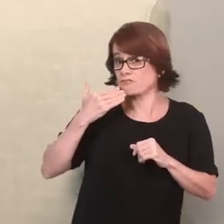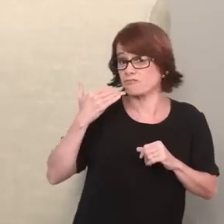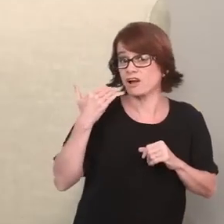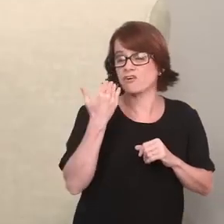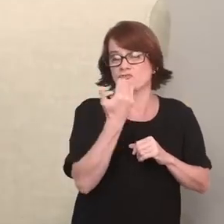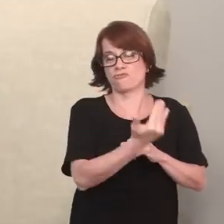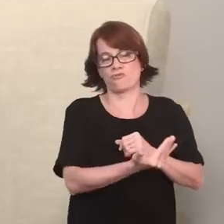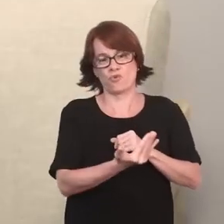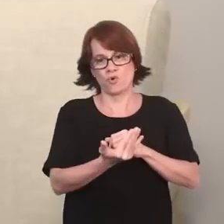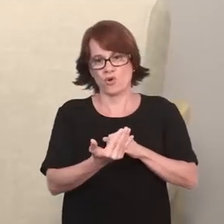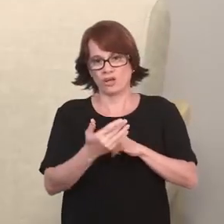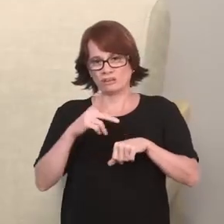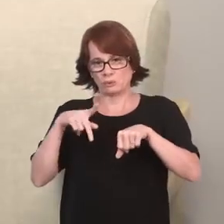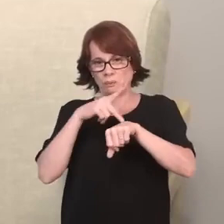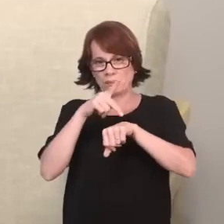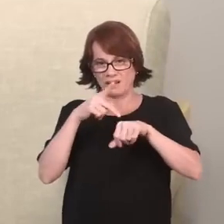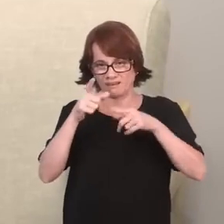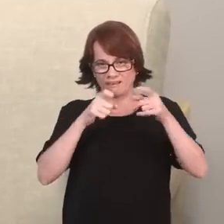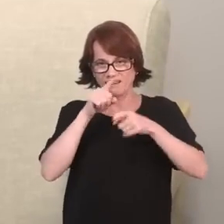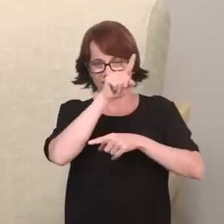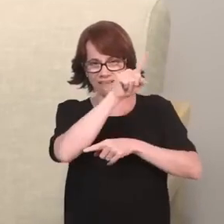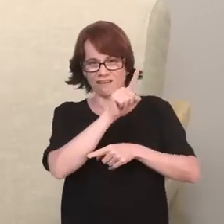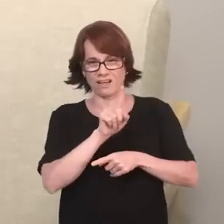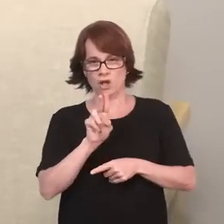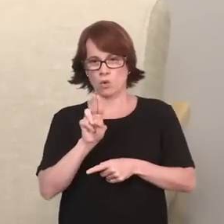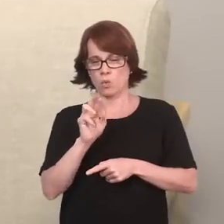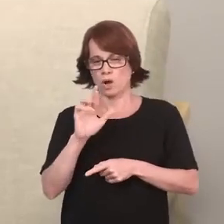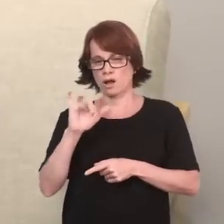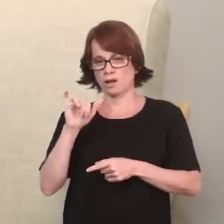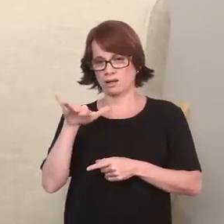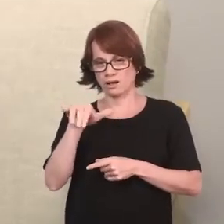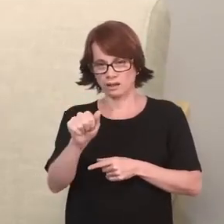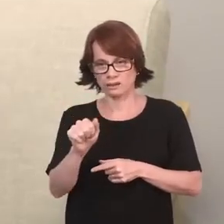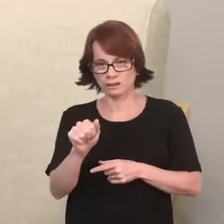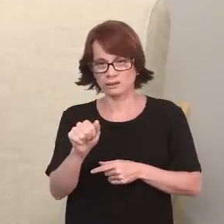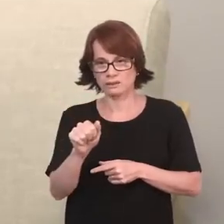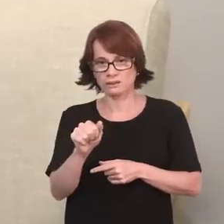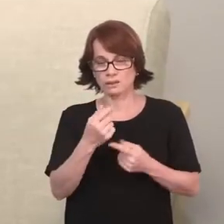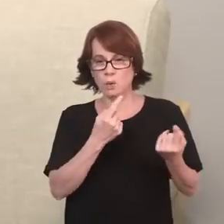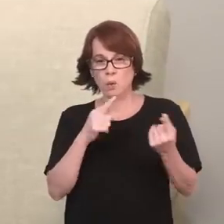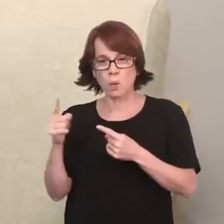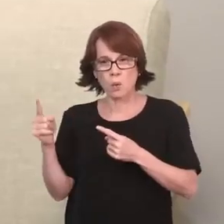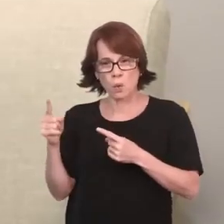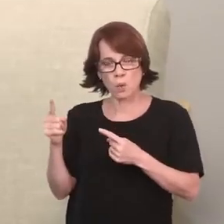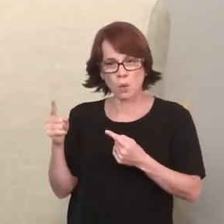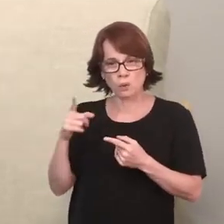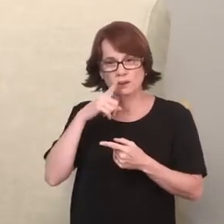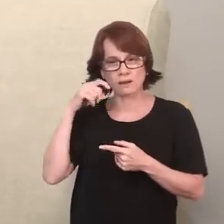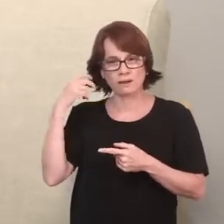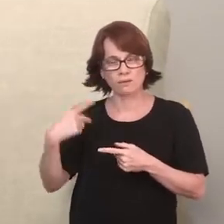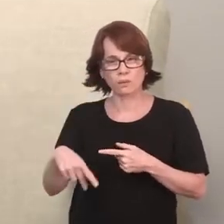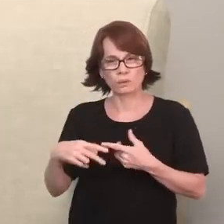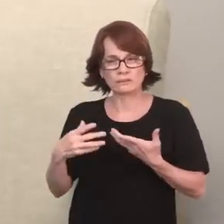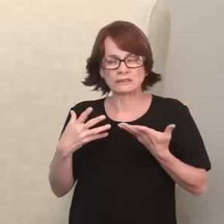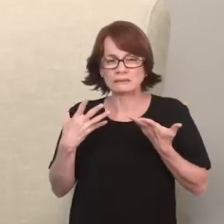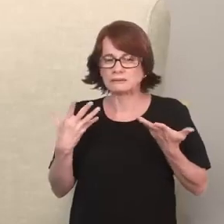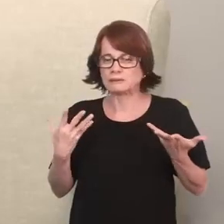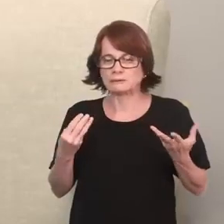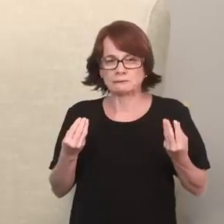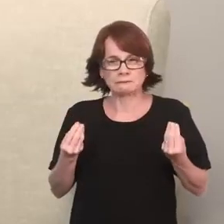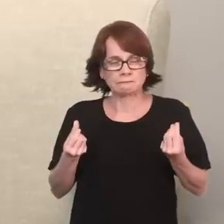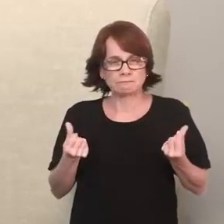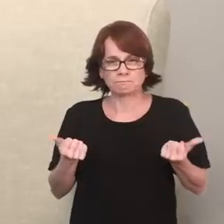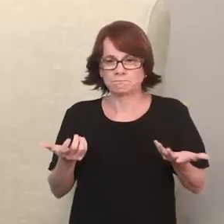pró-Ucrânia, né, contra a Rússia, pode trazer desfechos muito ruins para o Brasil, na questão dos fertilizantes, né? Era